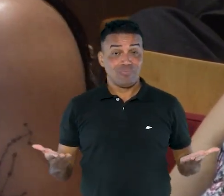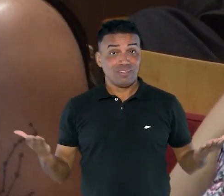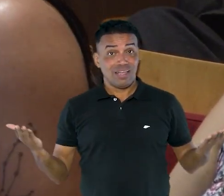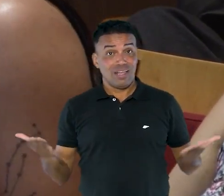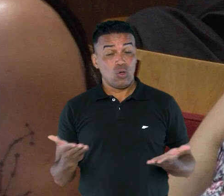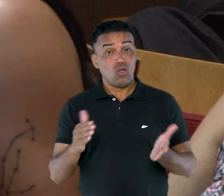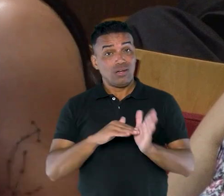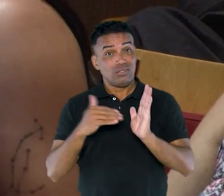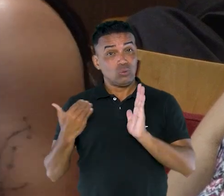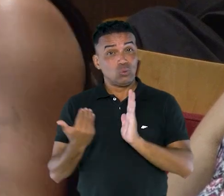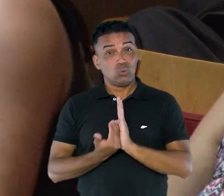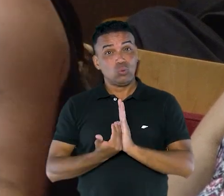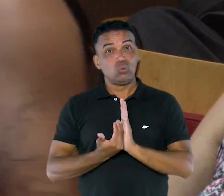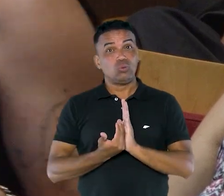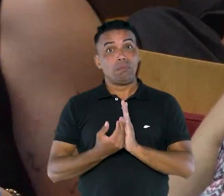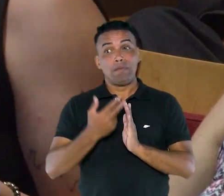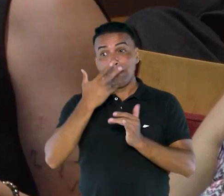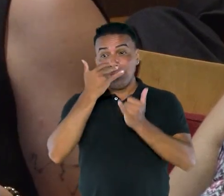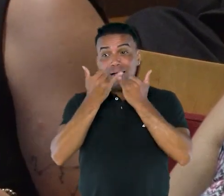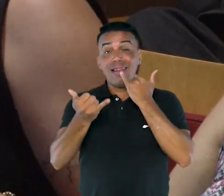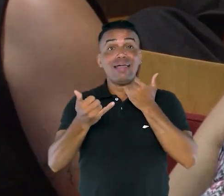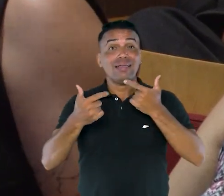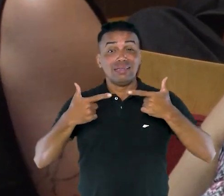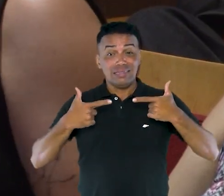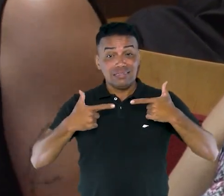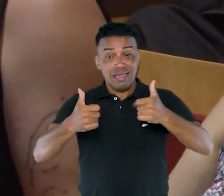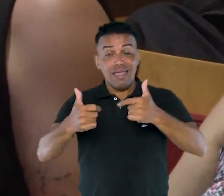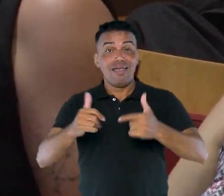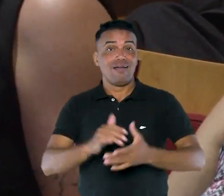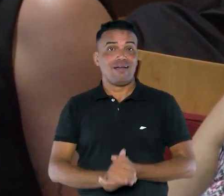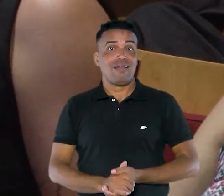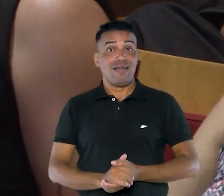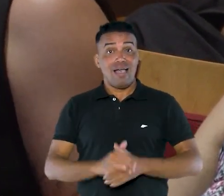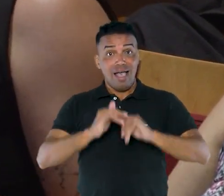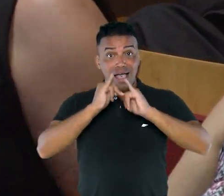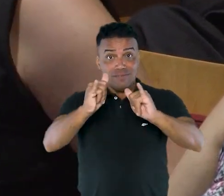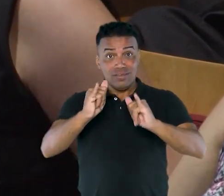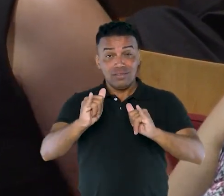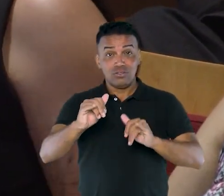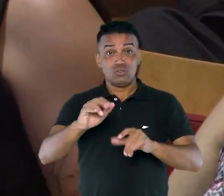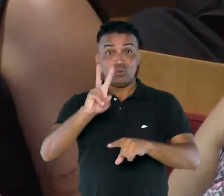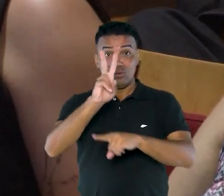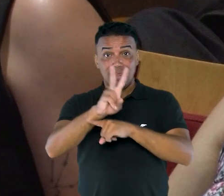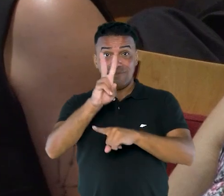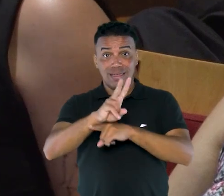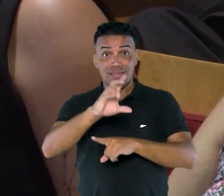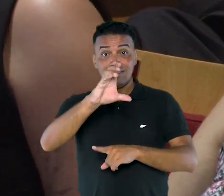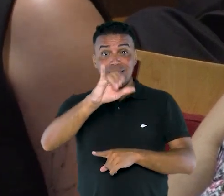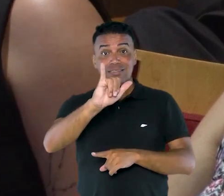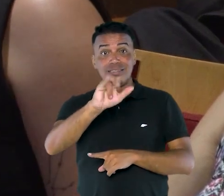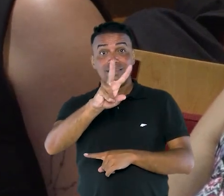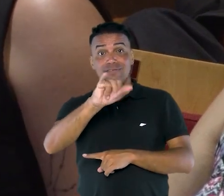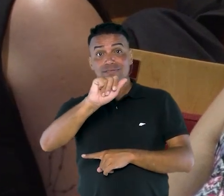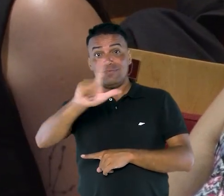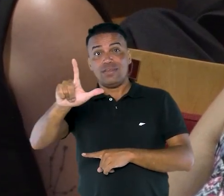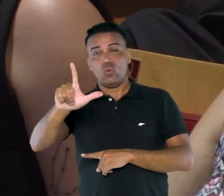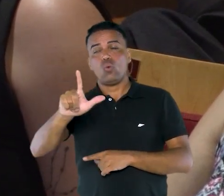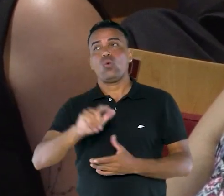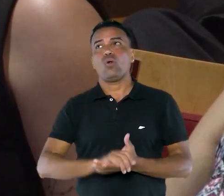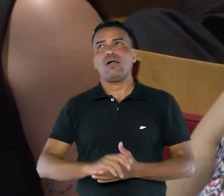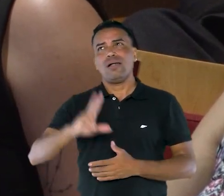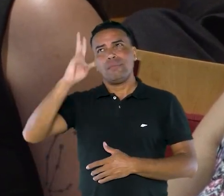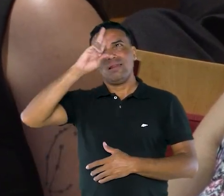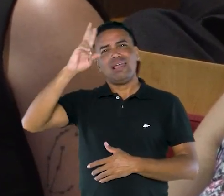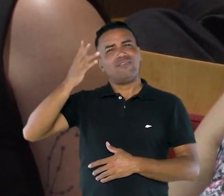agora tudo parece que é uma iminência de guerra. O alerta da Defesa Civil me lembra muito quando eu